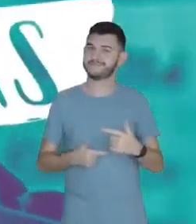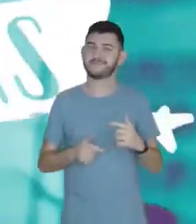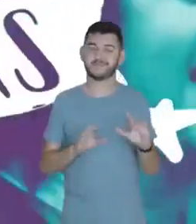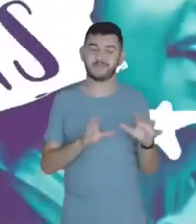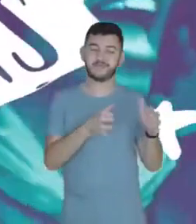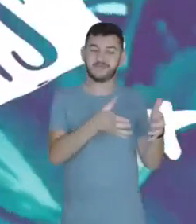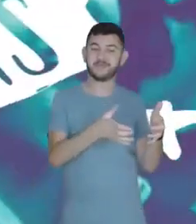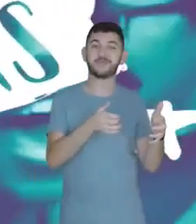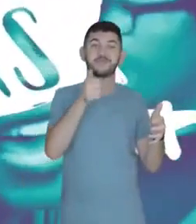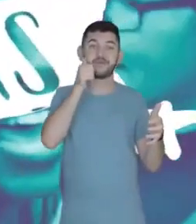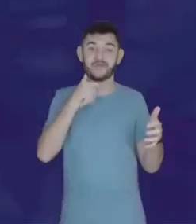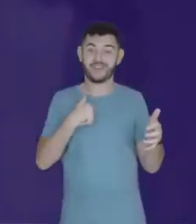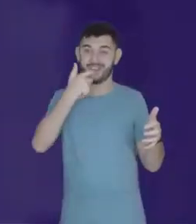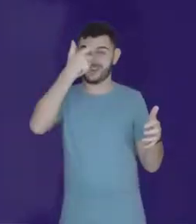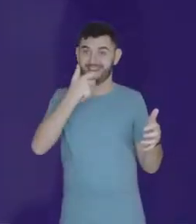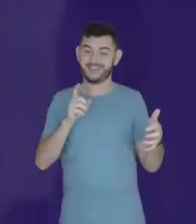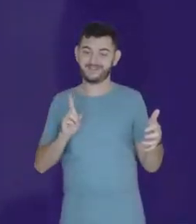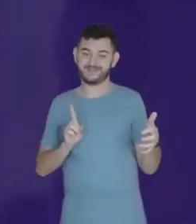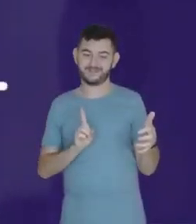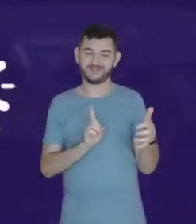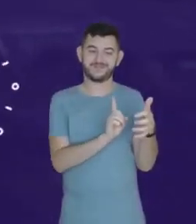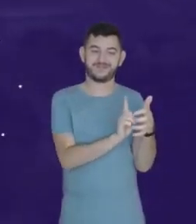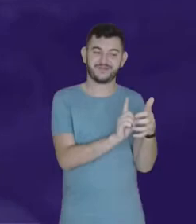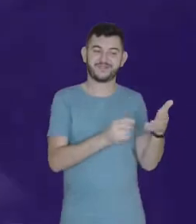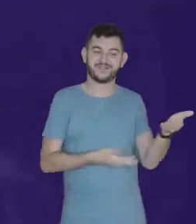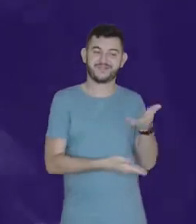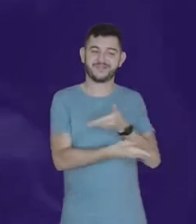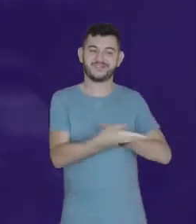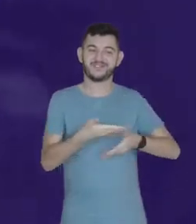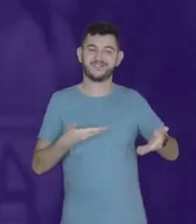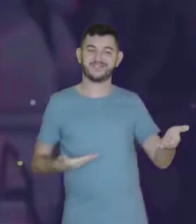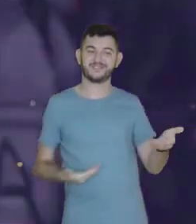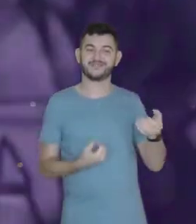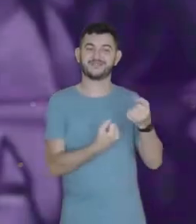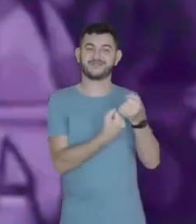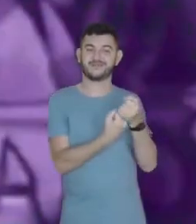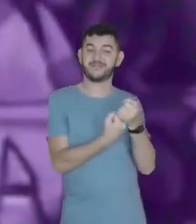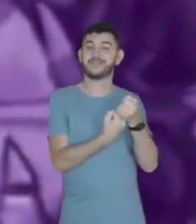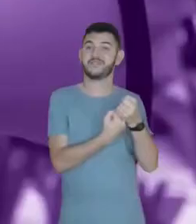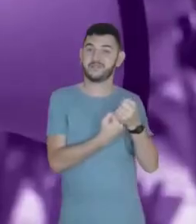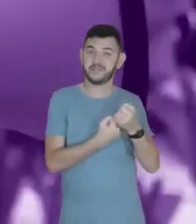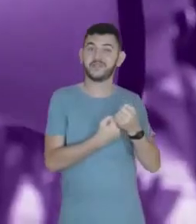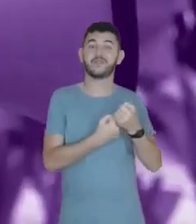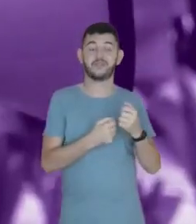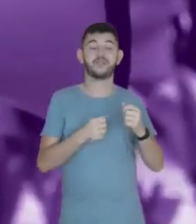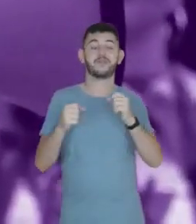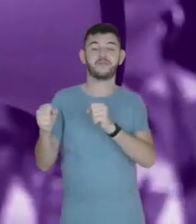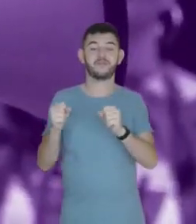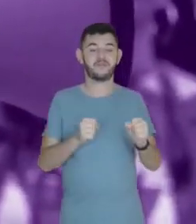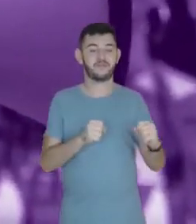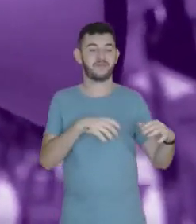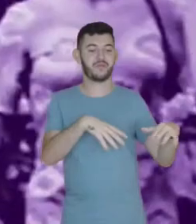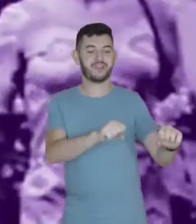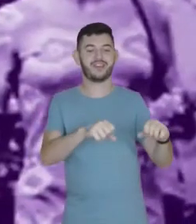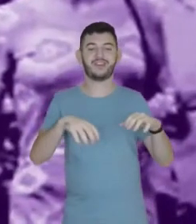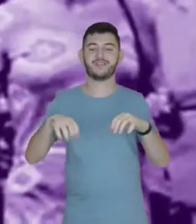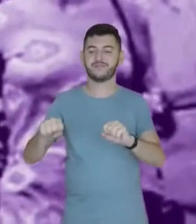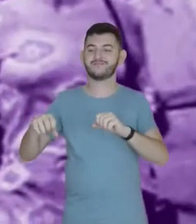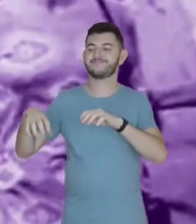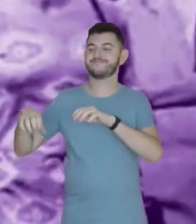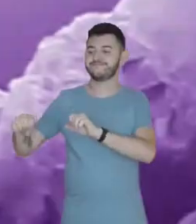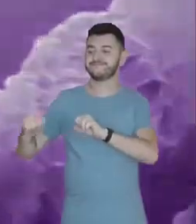Eu sou uma delas, são elas por elas, ocupando os espaços